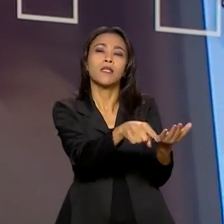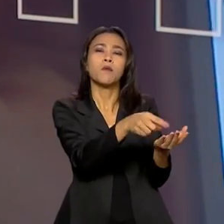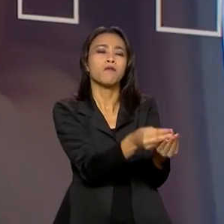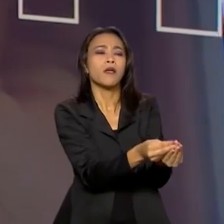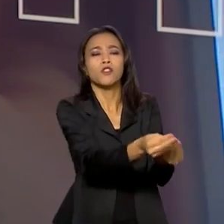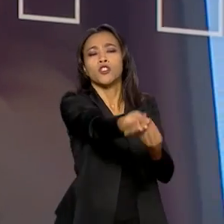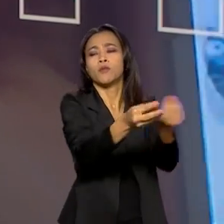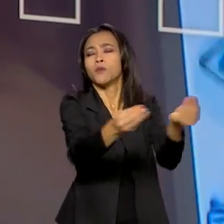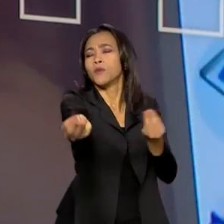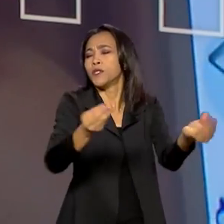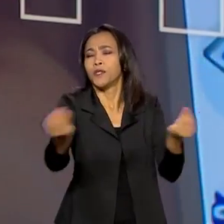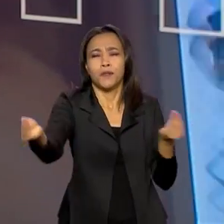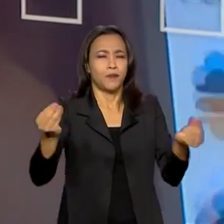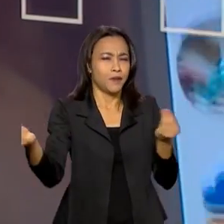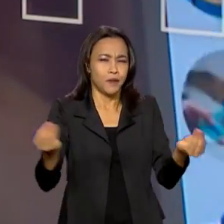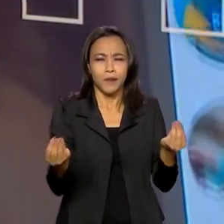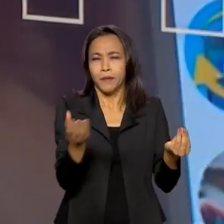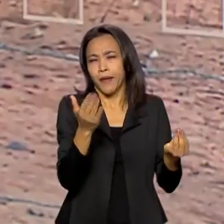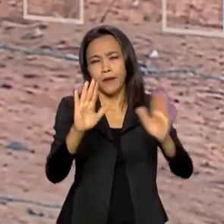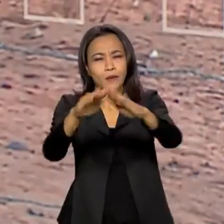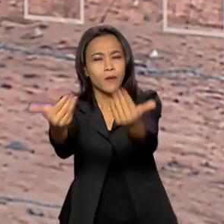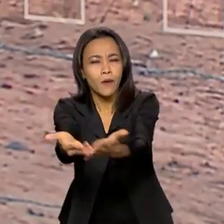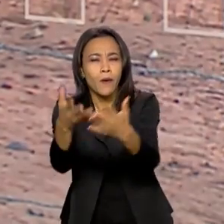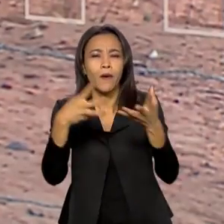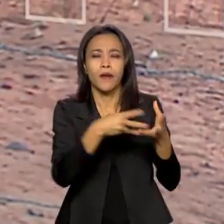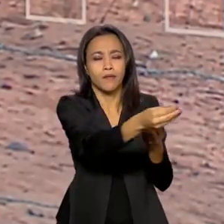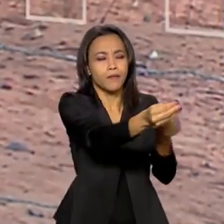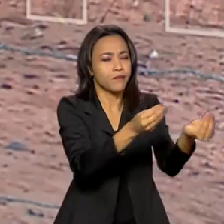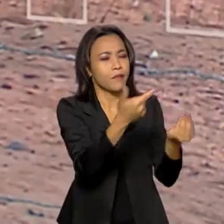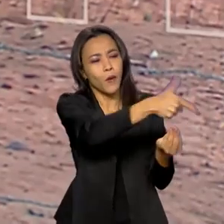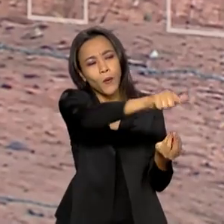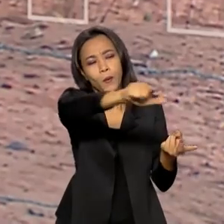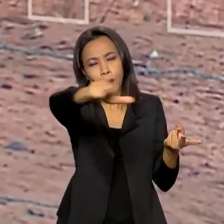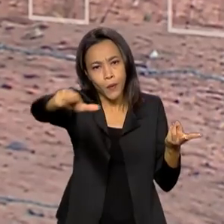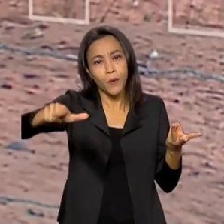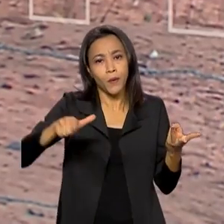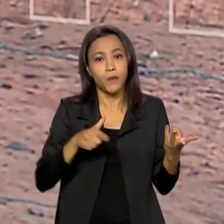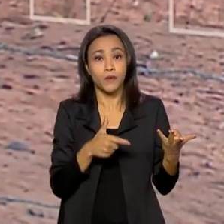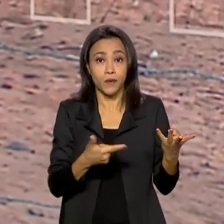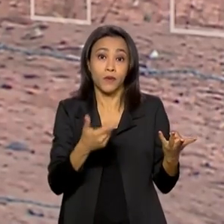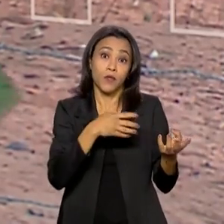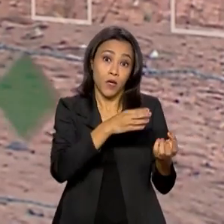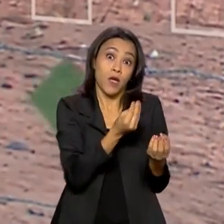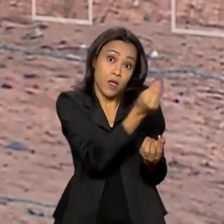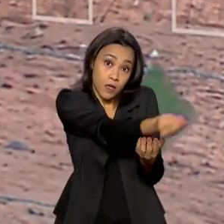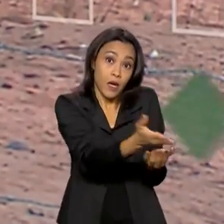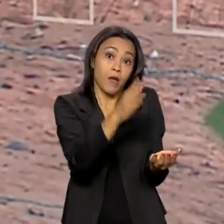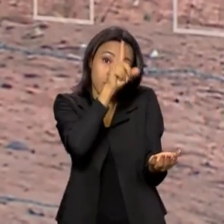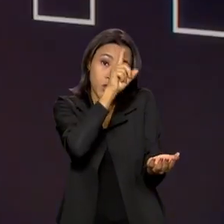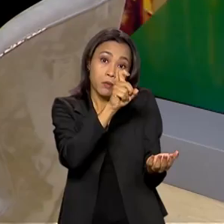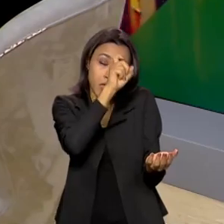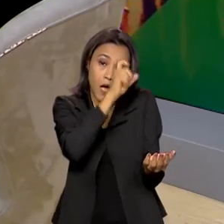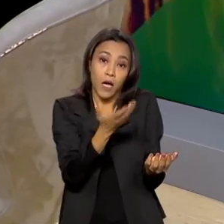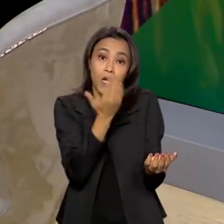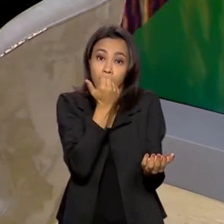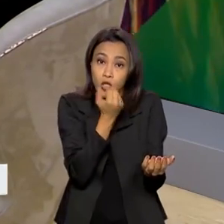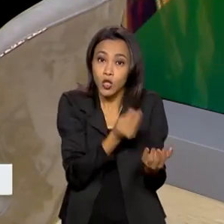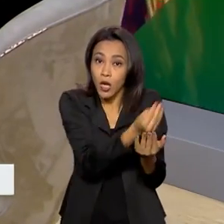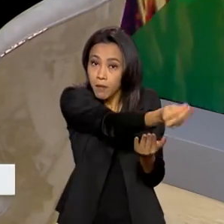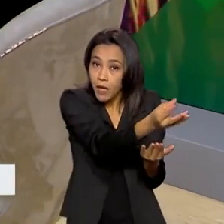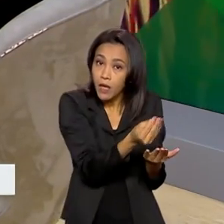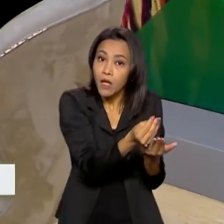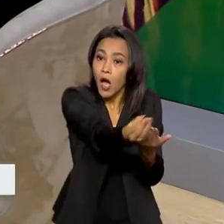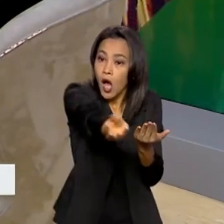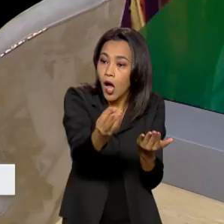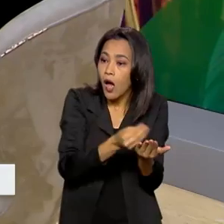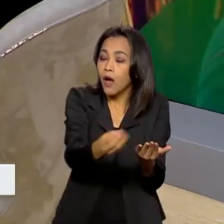escolar vai para toda essa rede de segurança alimentar que a gente promove hospitais é um sistema de segurança